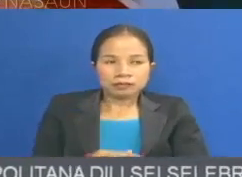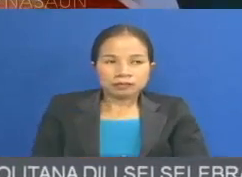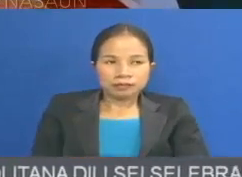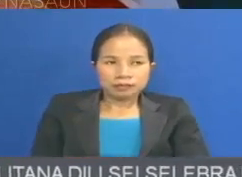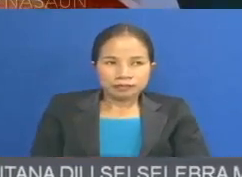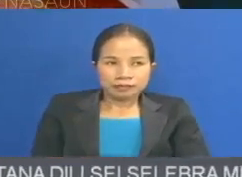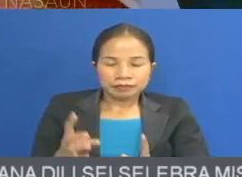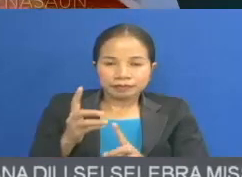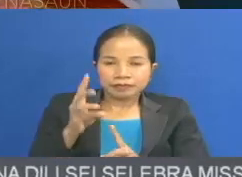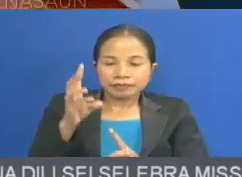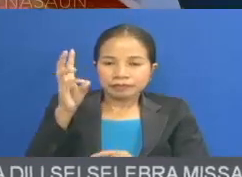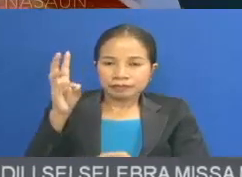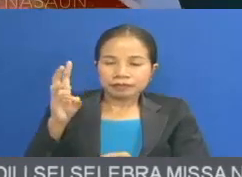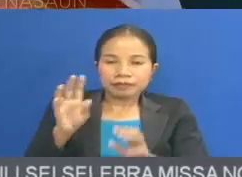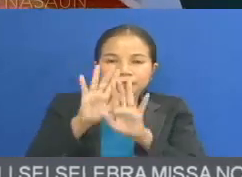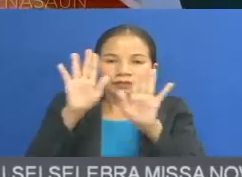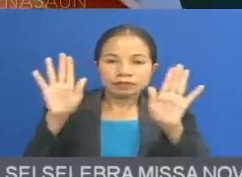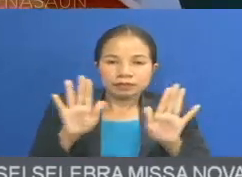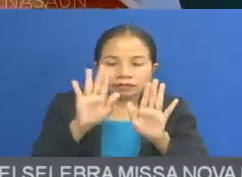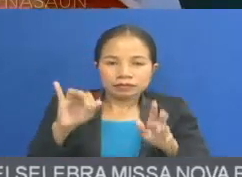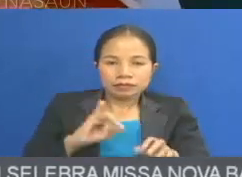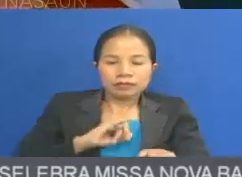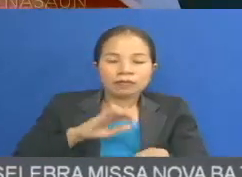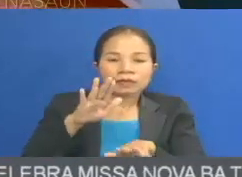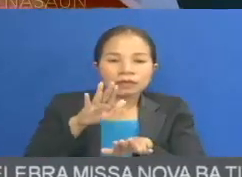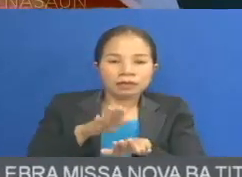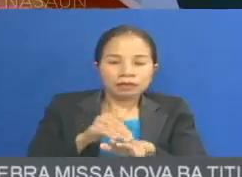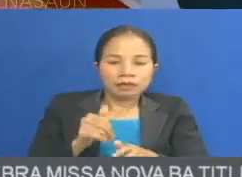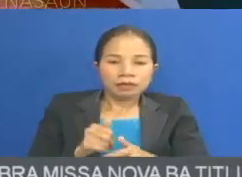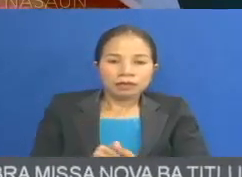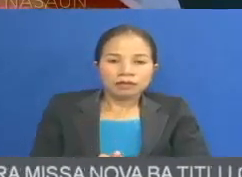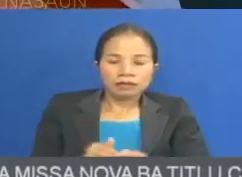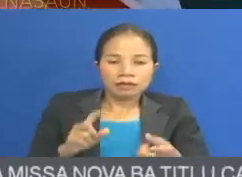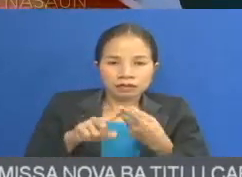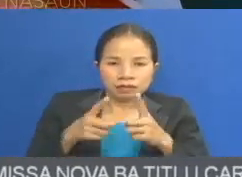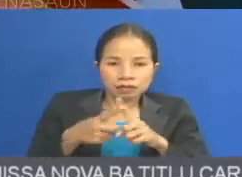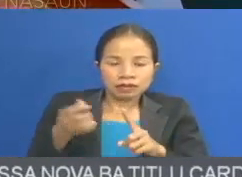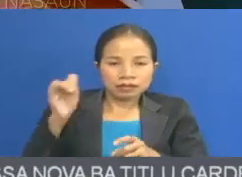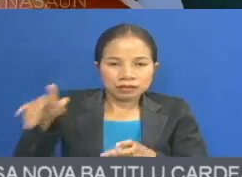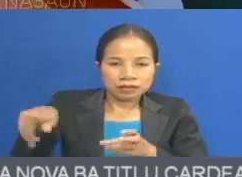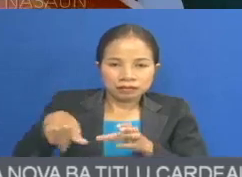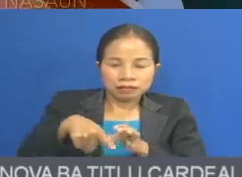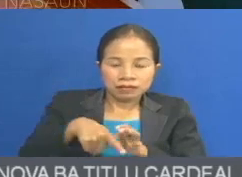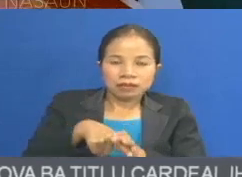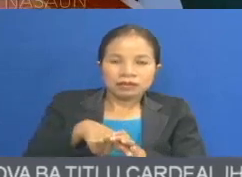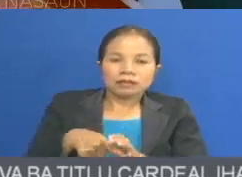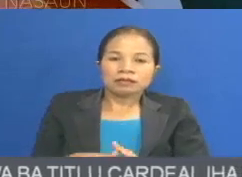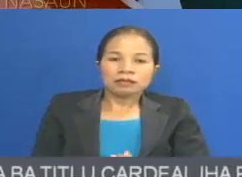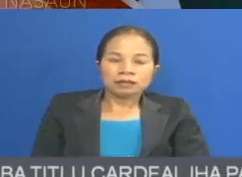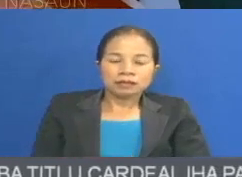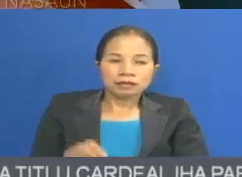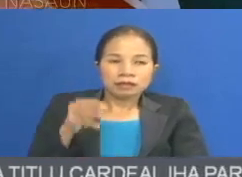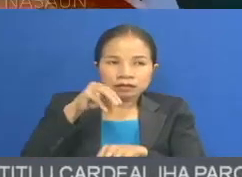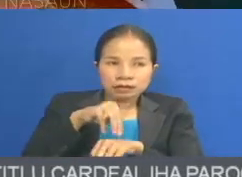6, que é domingo, você convidamos colegas irané participamos e a